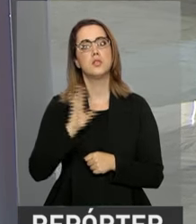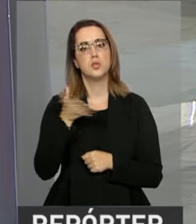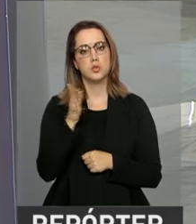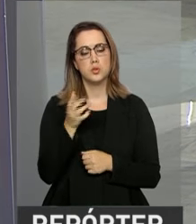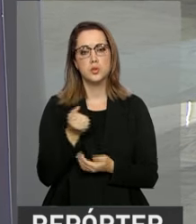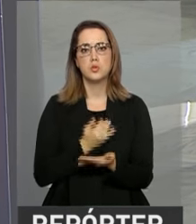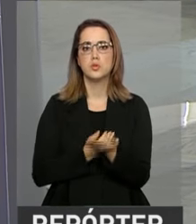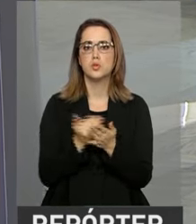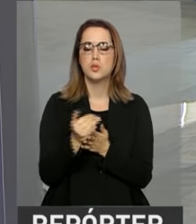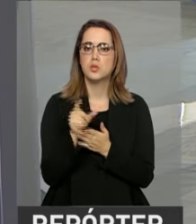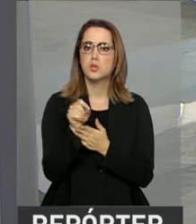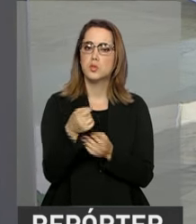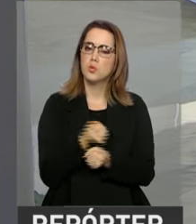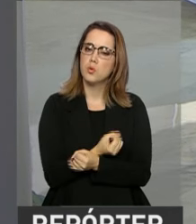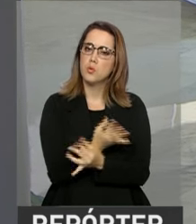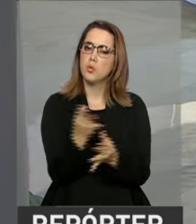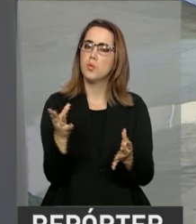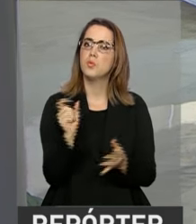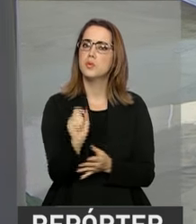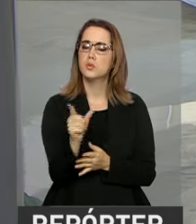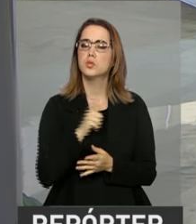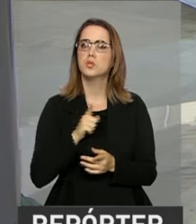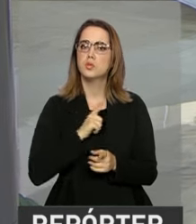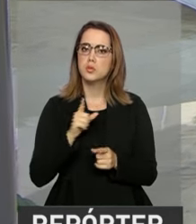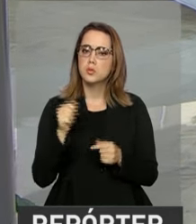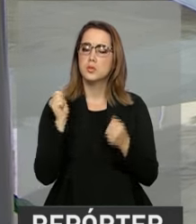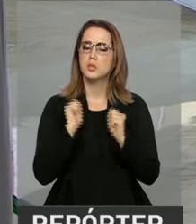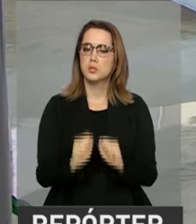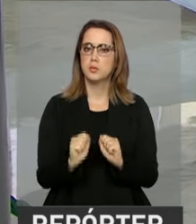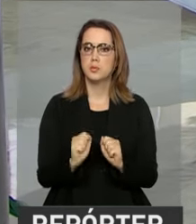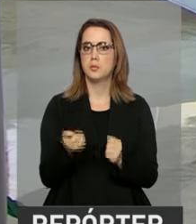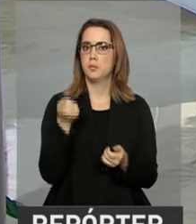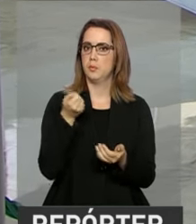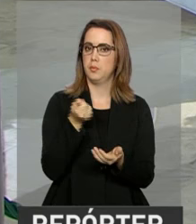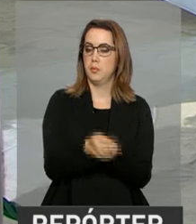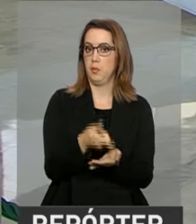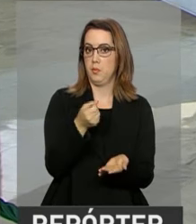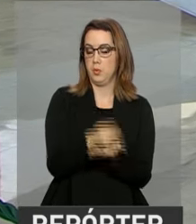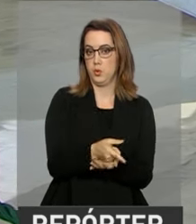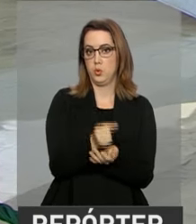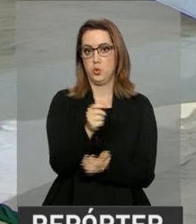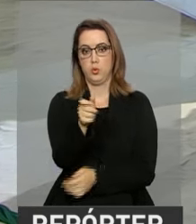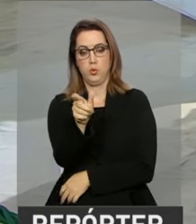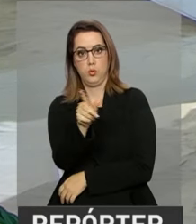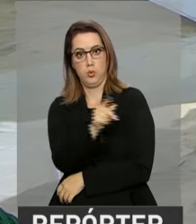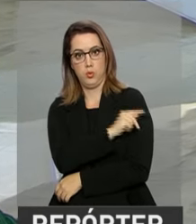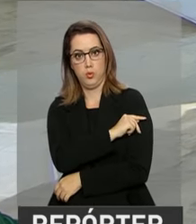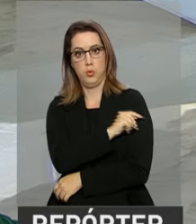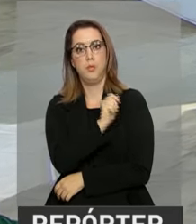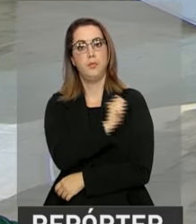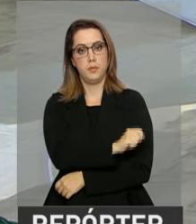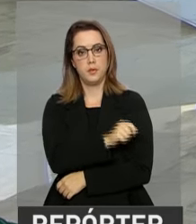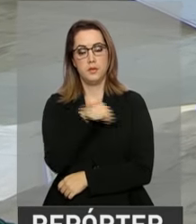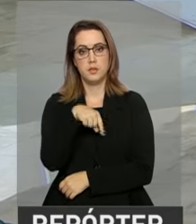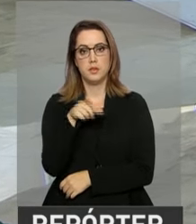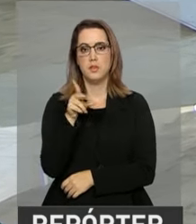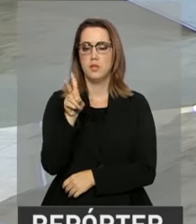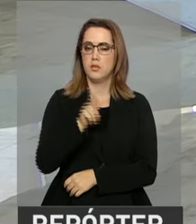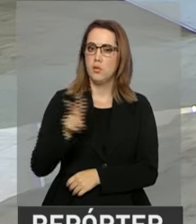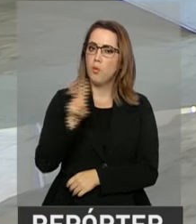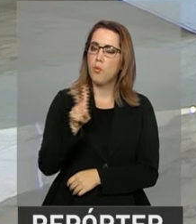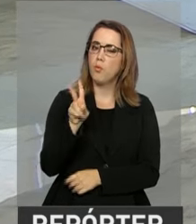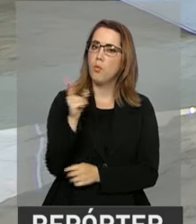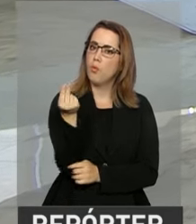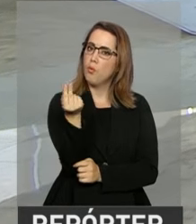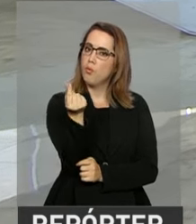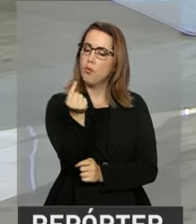alvo e também a liberar a venda paraas pessoas interessadas mas a Anvisa avisa que Esse valor deve ser que deve ser cobrado